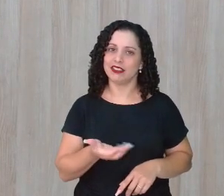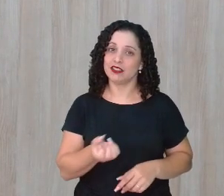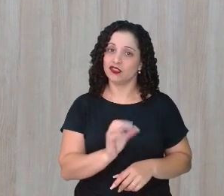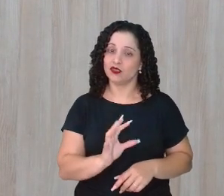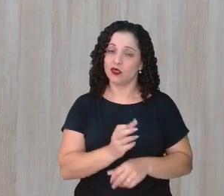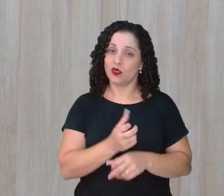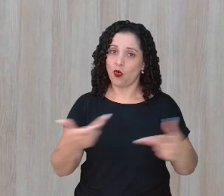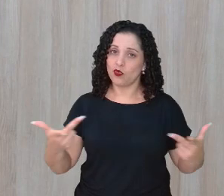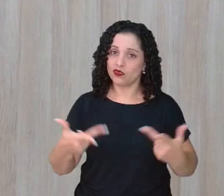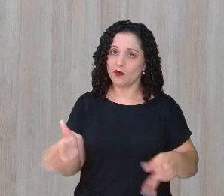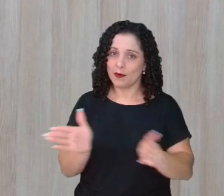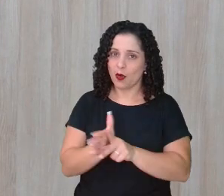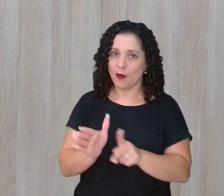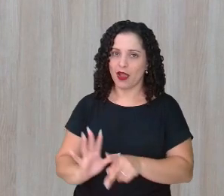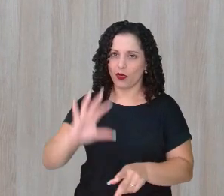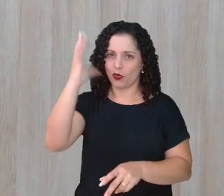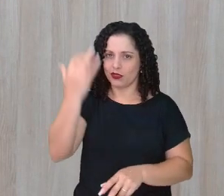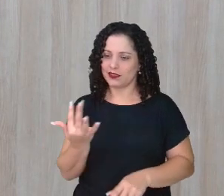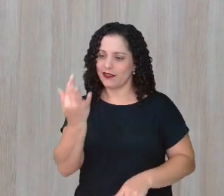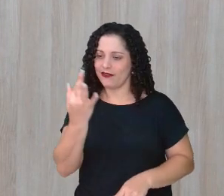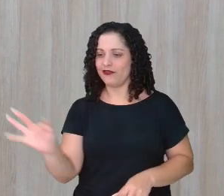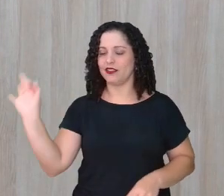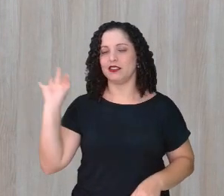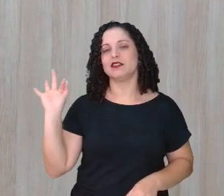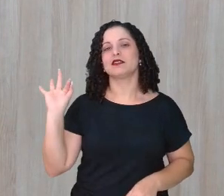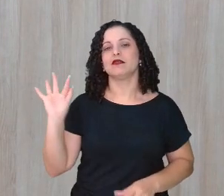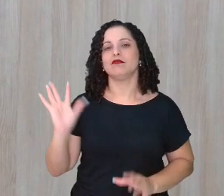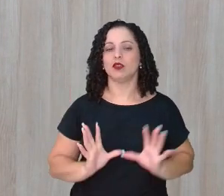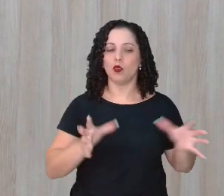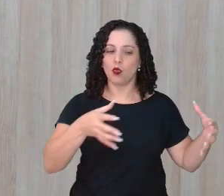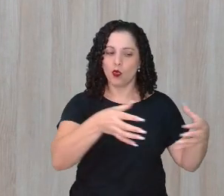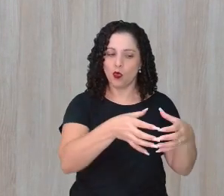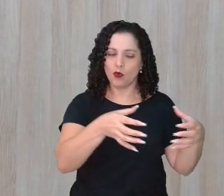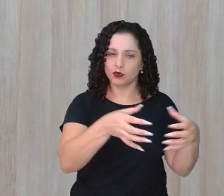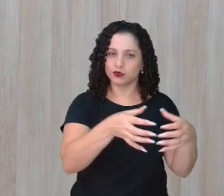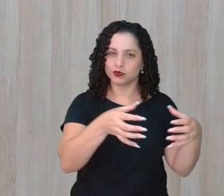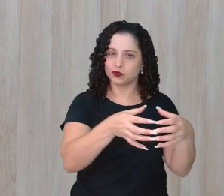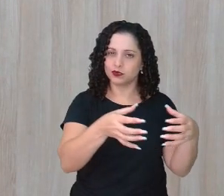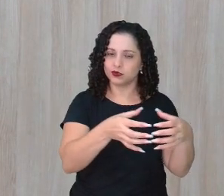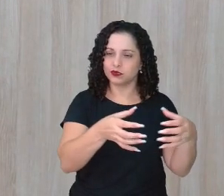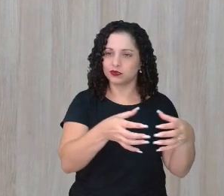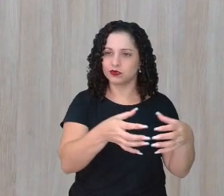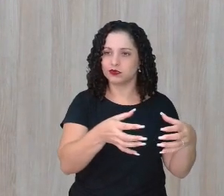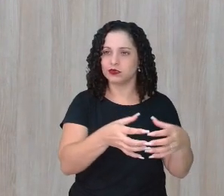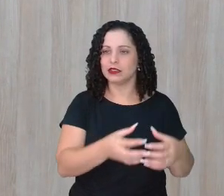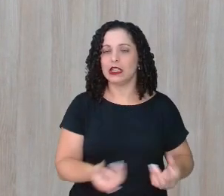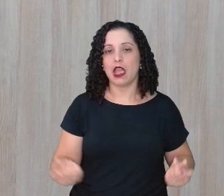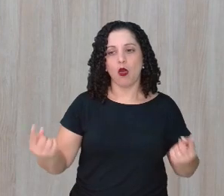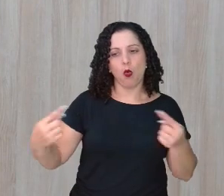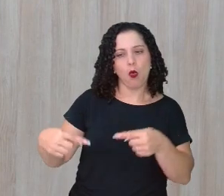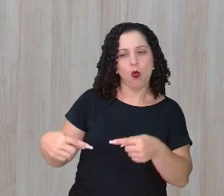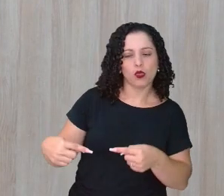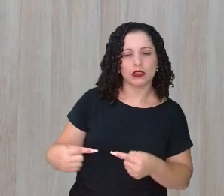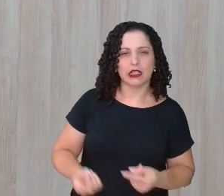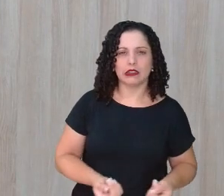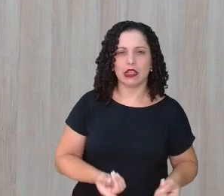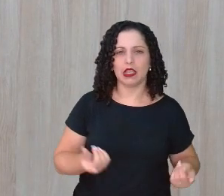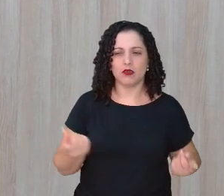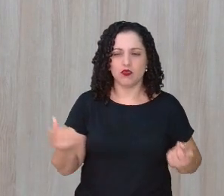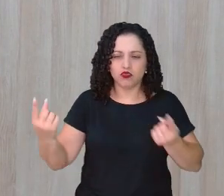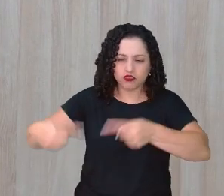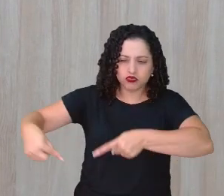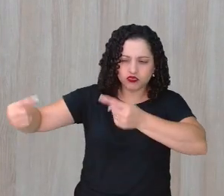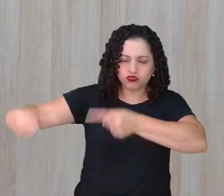situação que a França estava, e aí começam os jacobinos, né? De encontro e confrontar